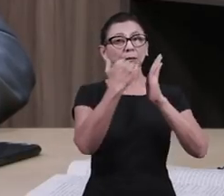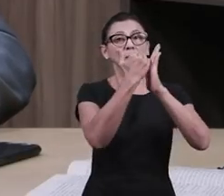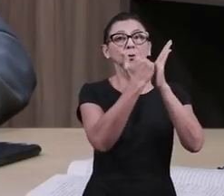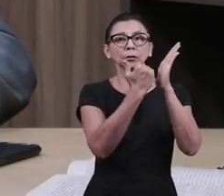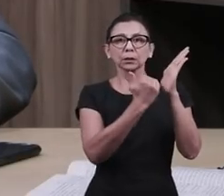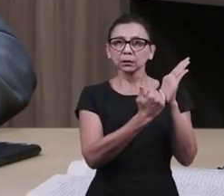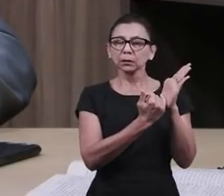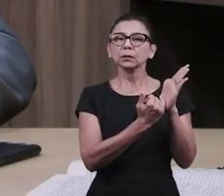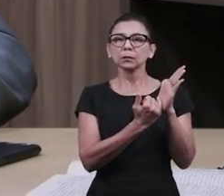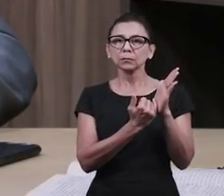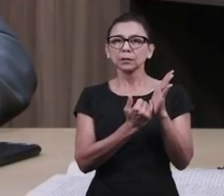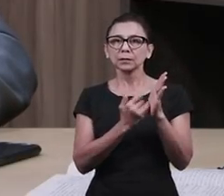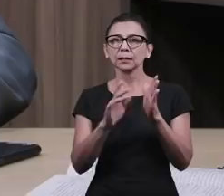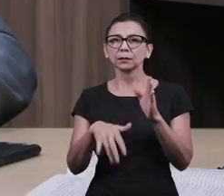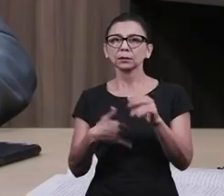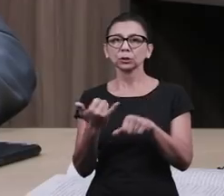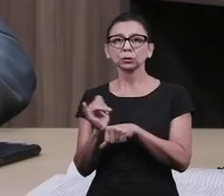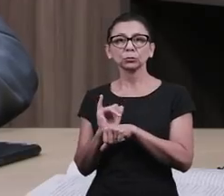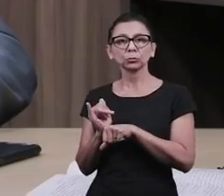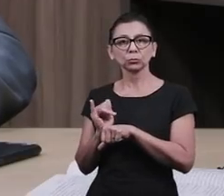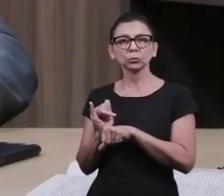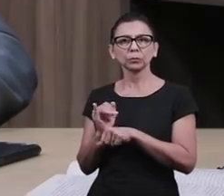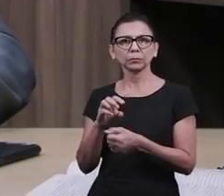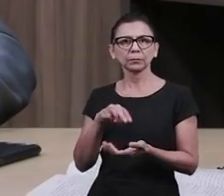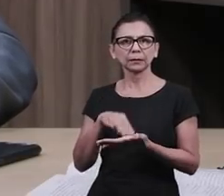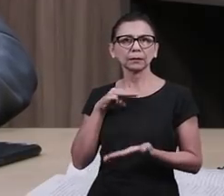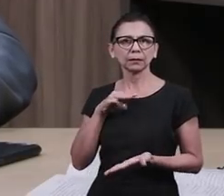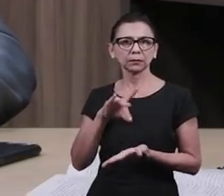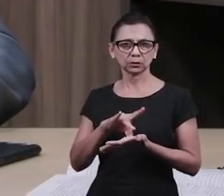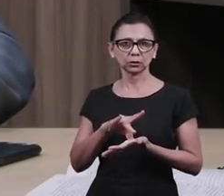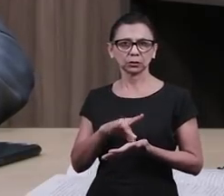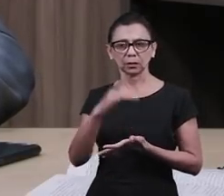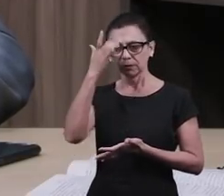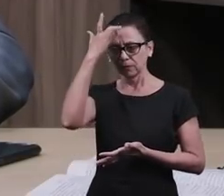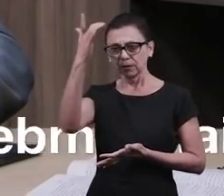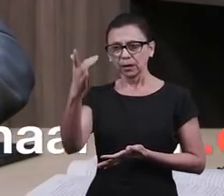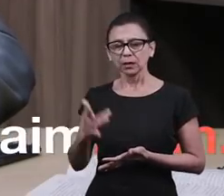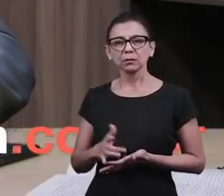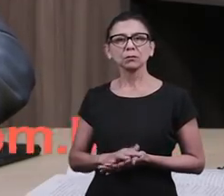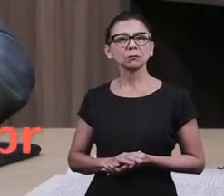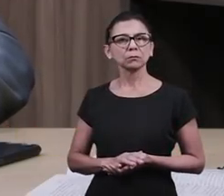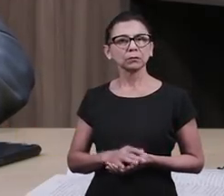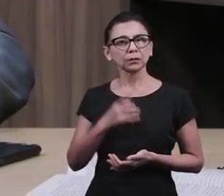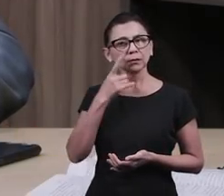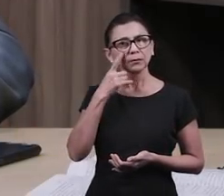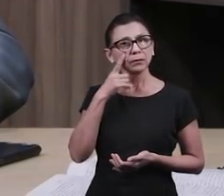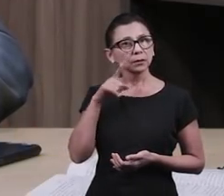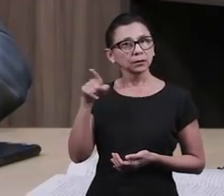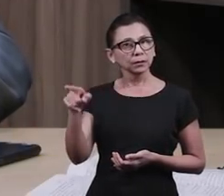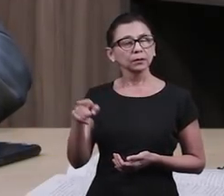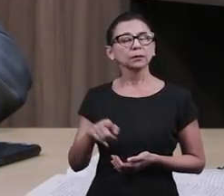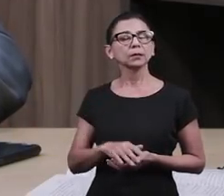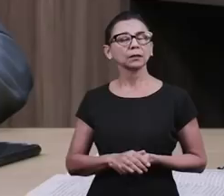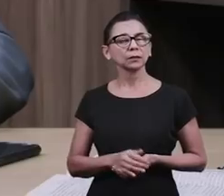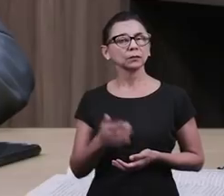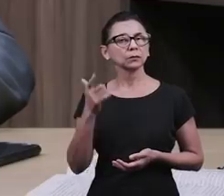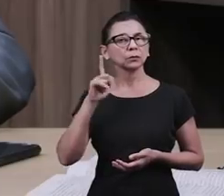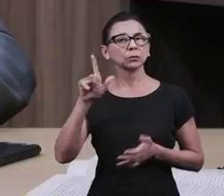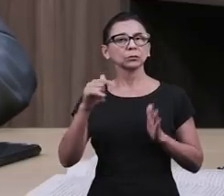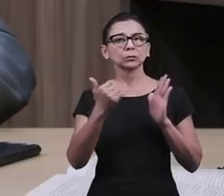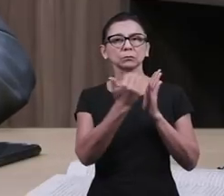aí no canal da Igreja Cristã Maranata no YouTube, é mais fácil talvez você encontrar, você volte e assista às edições anteriores sobre esse